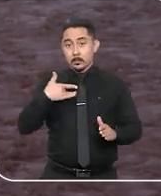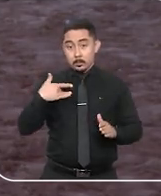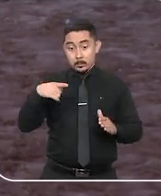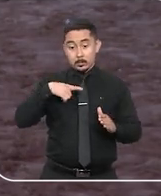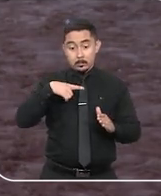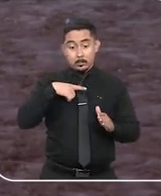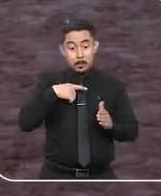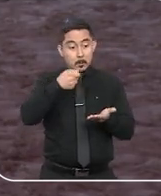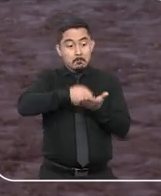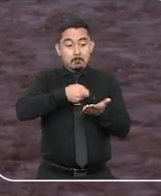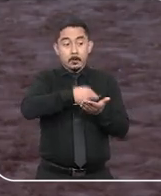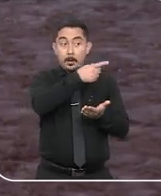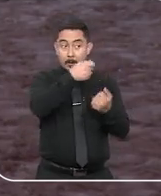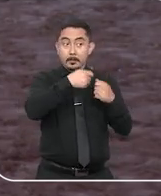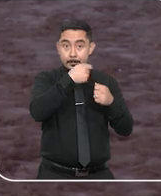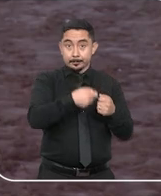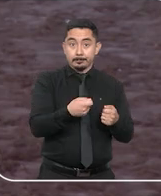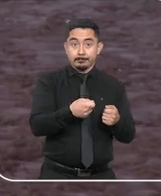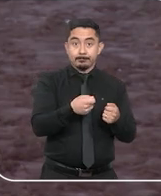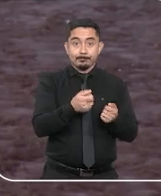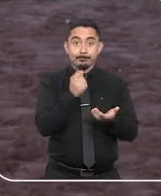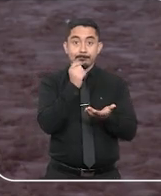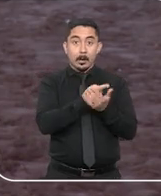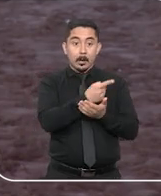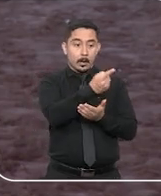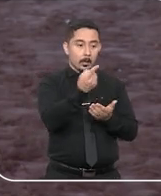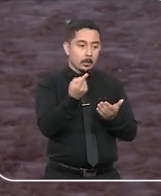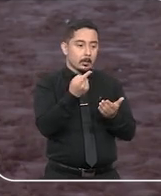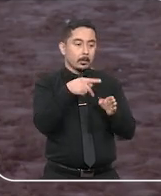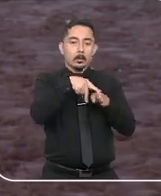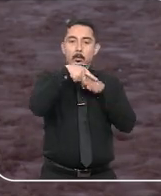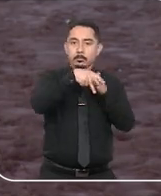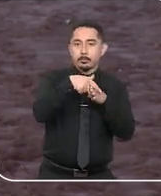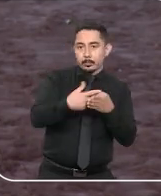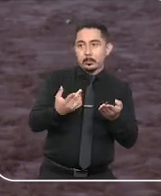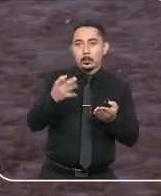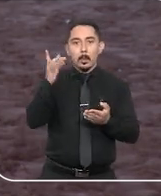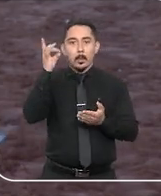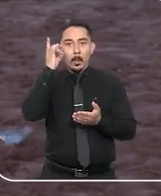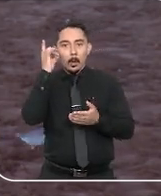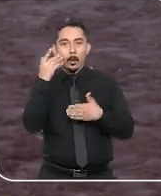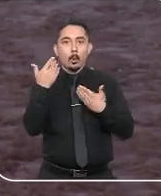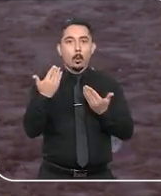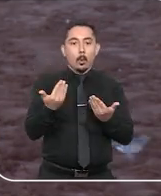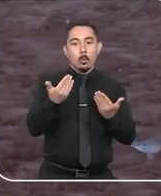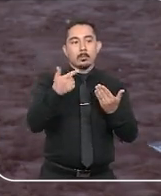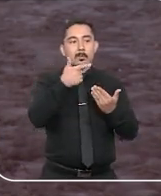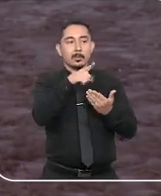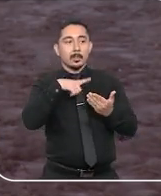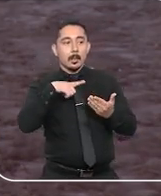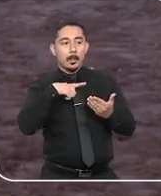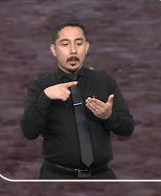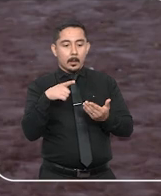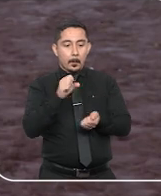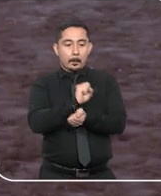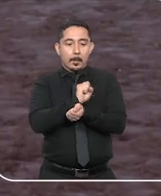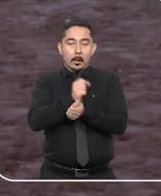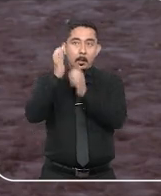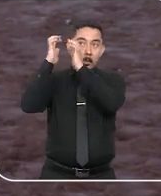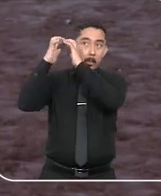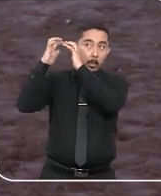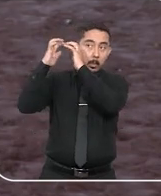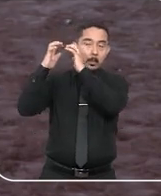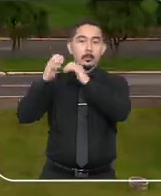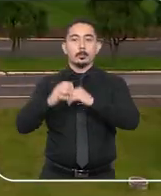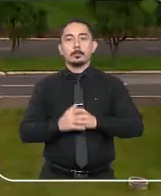saúde cobrir sessões de ecoterapia, tanto para o beneficiário com síndrome de Down, como para o beneficiário com